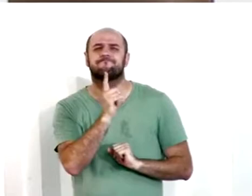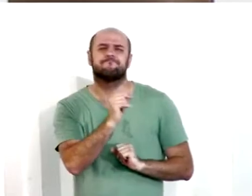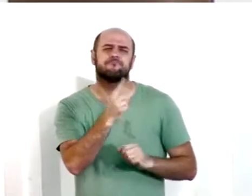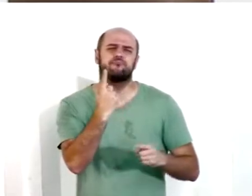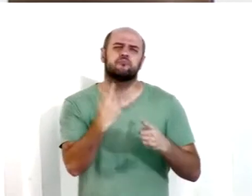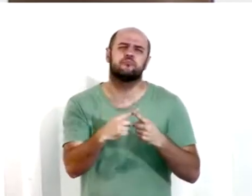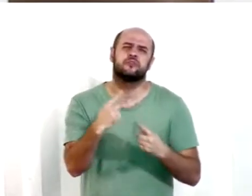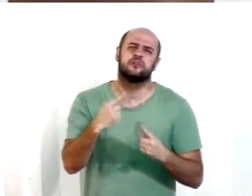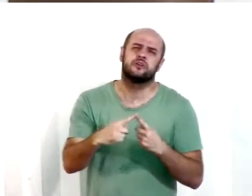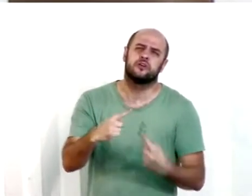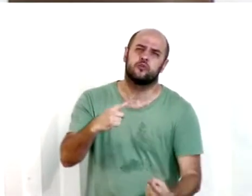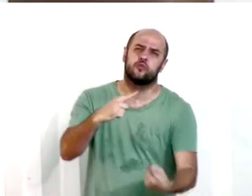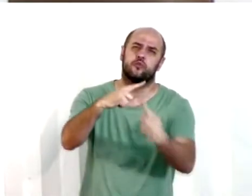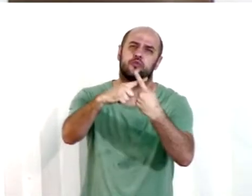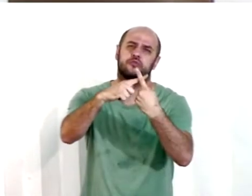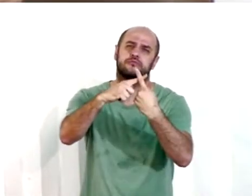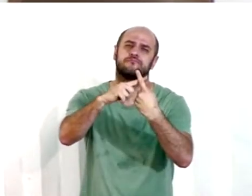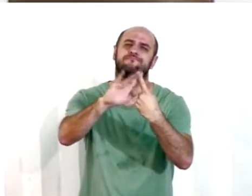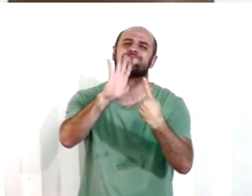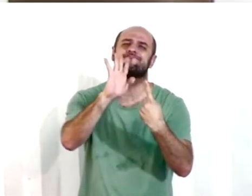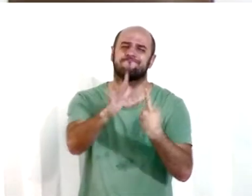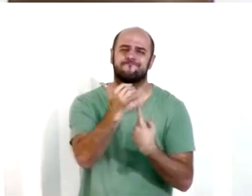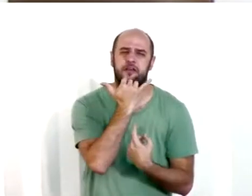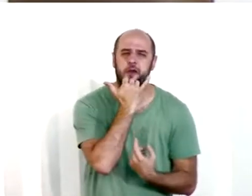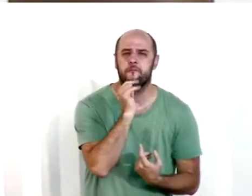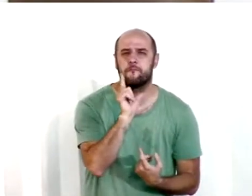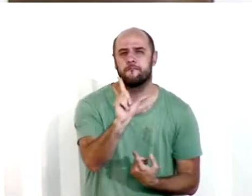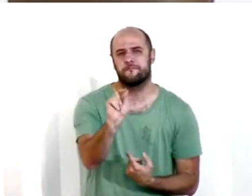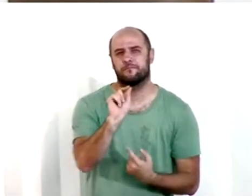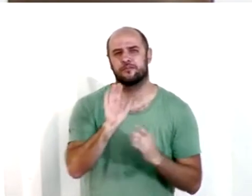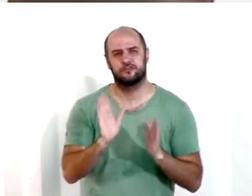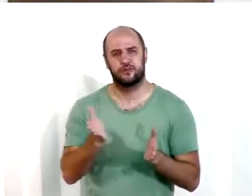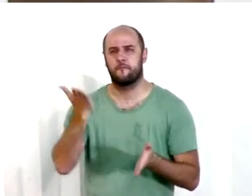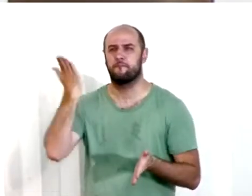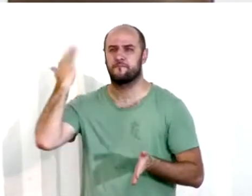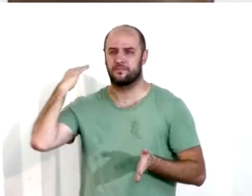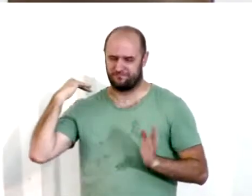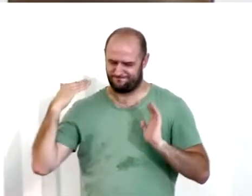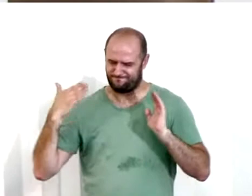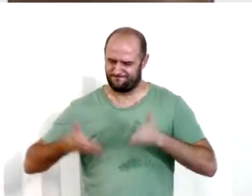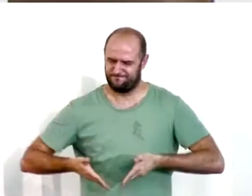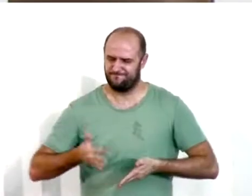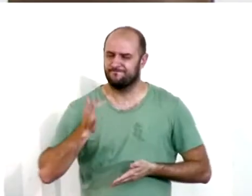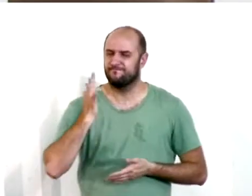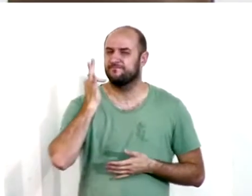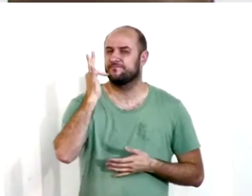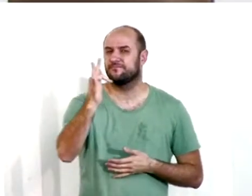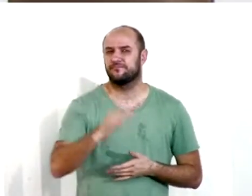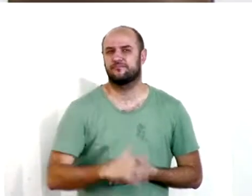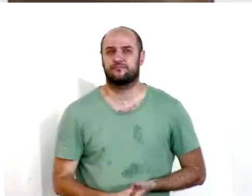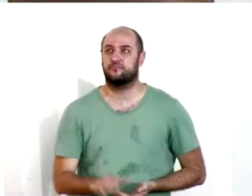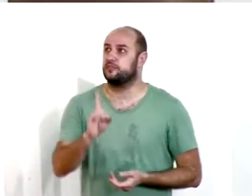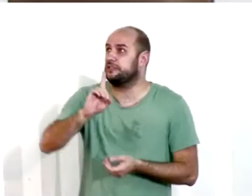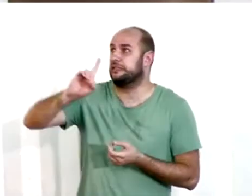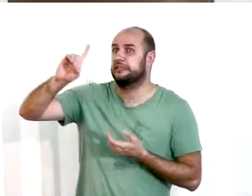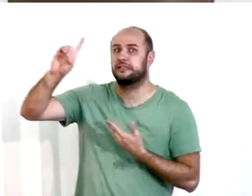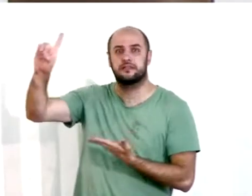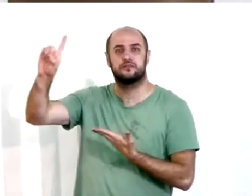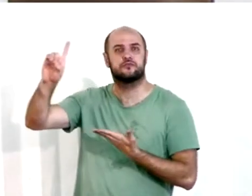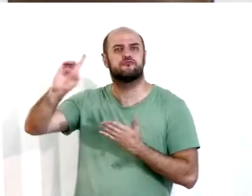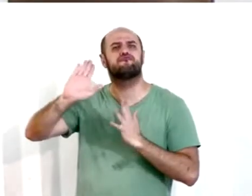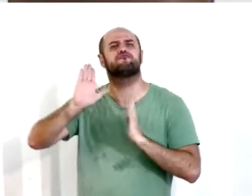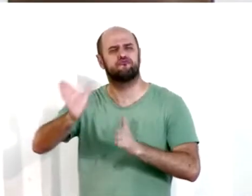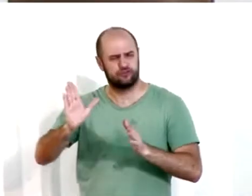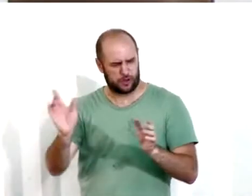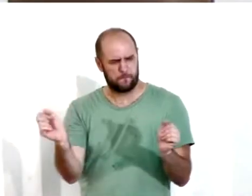cruz já perdoou os seus pecados do passado, do presente e do futuro, porque Deus já